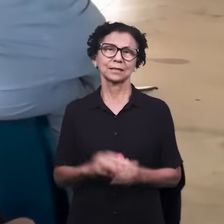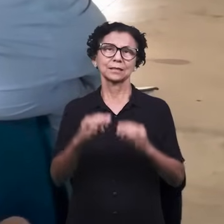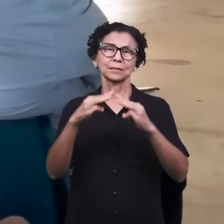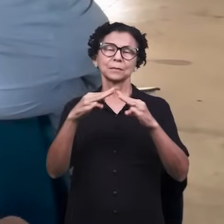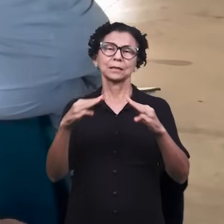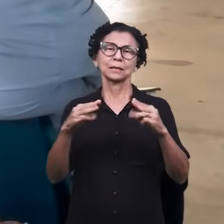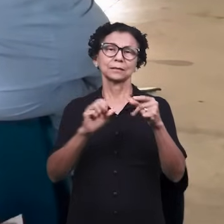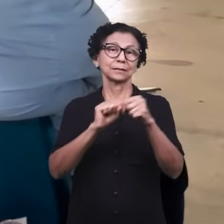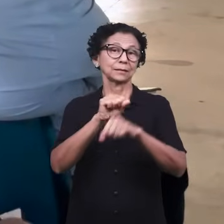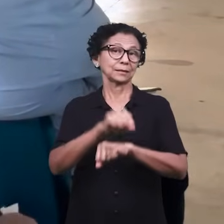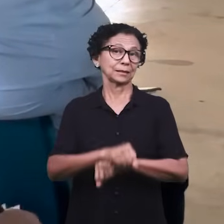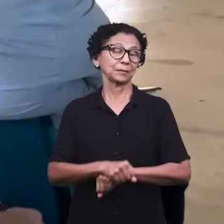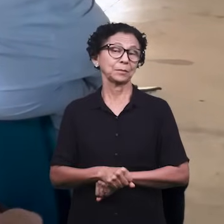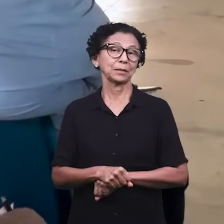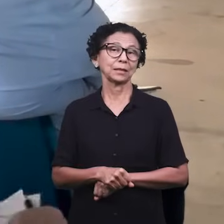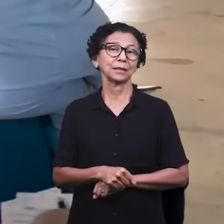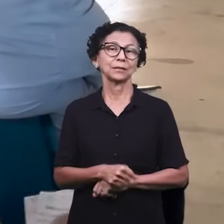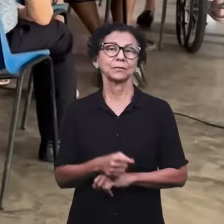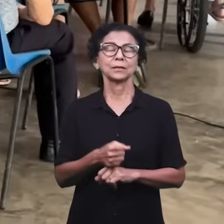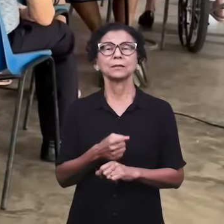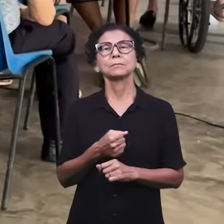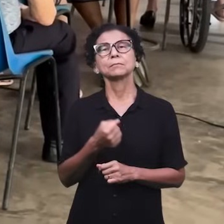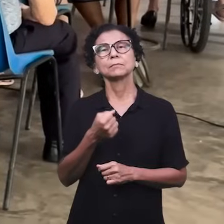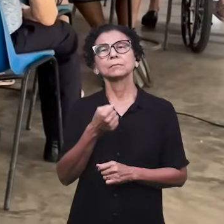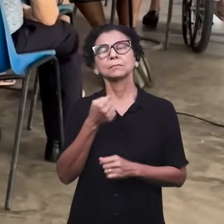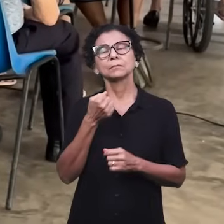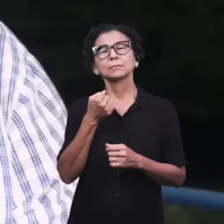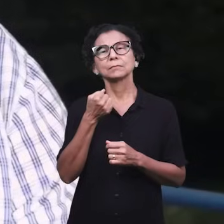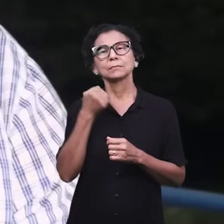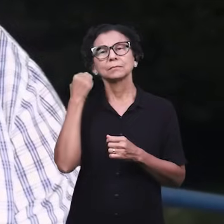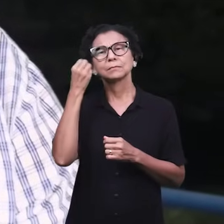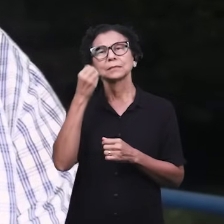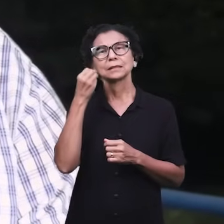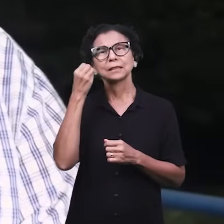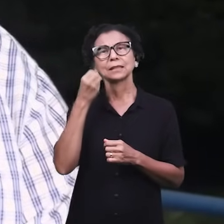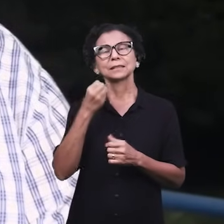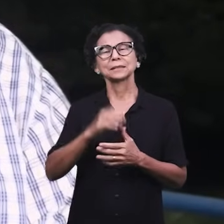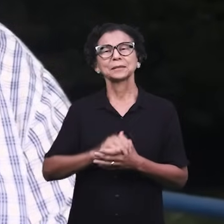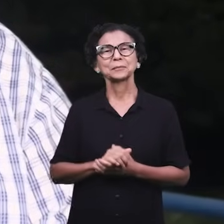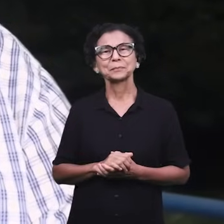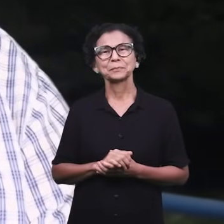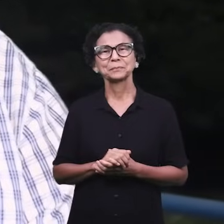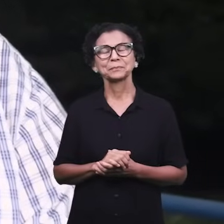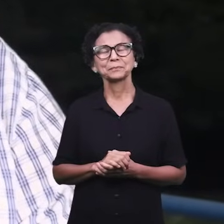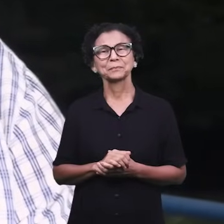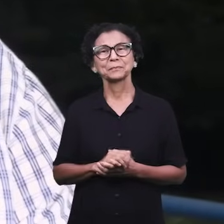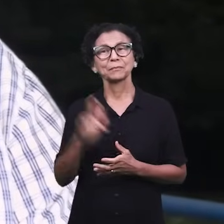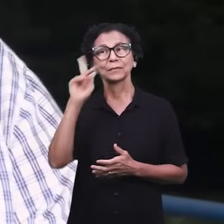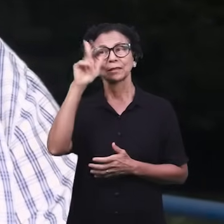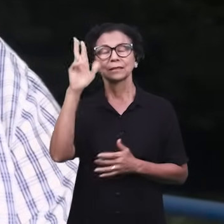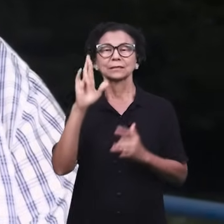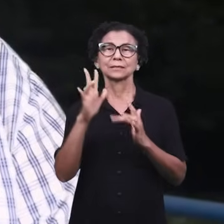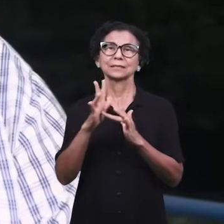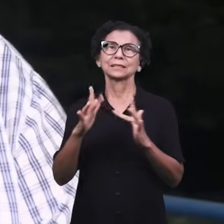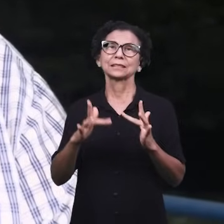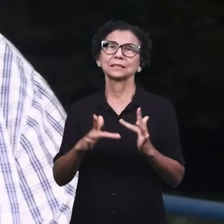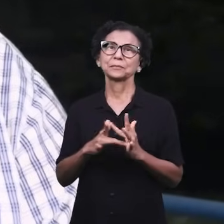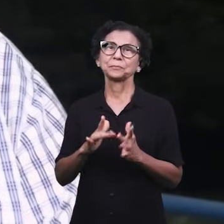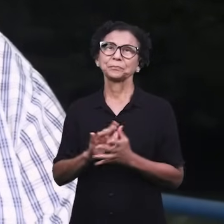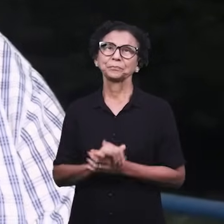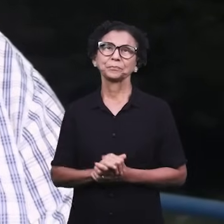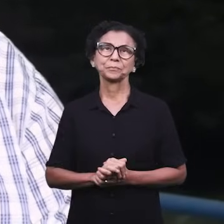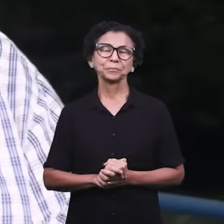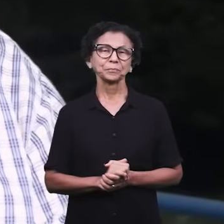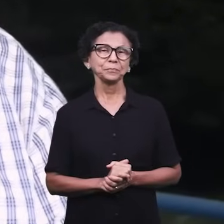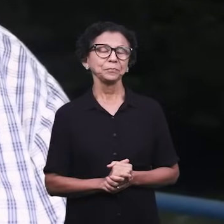de aprendizado espiritual na presença do Senhor. Nós queremos saudar a todos com a paz do Senhor Jesus. Eu me chamo